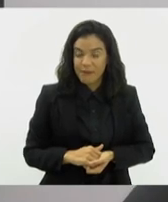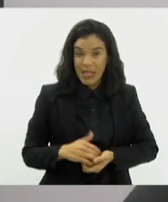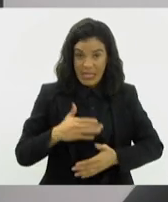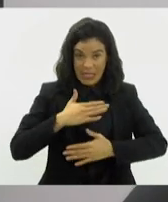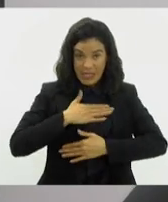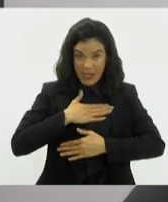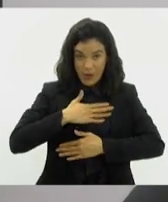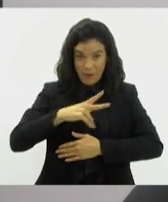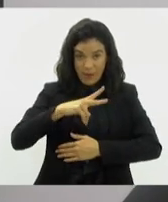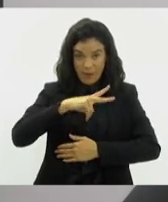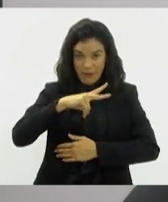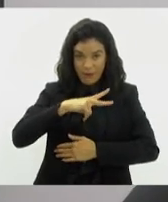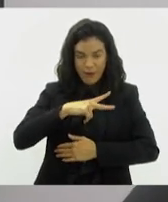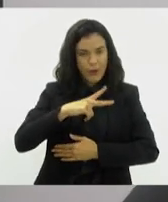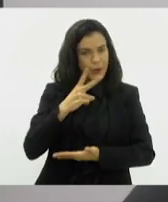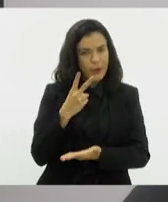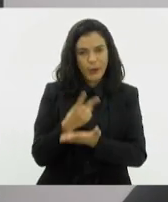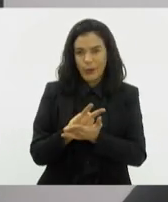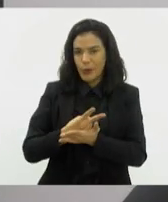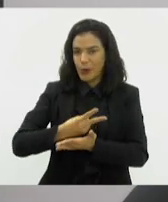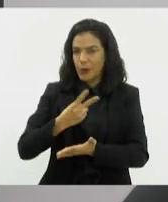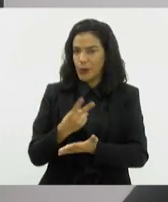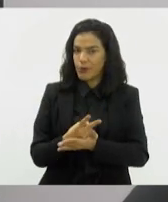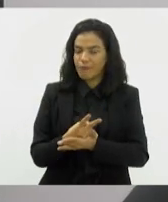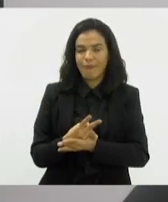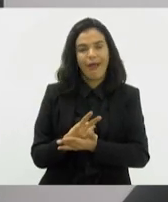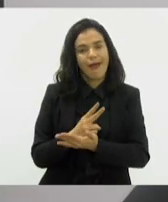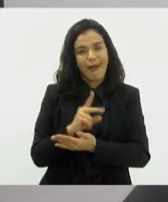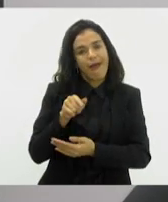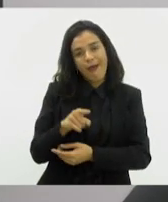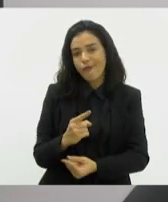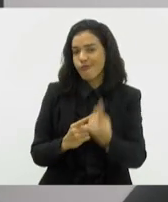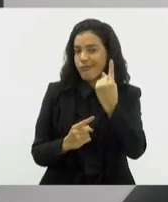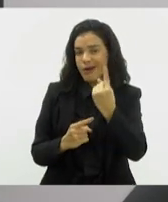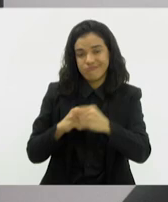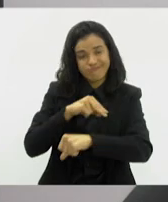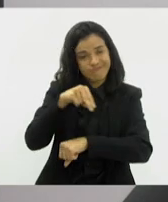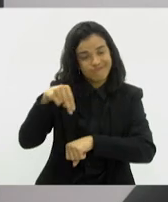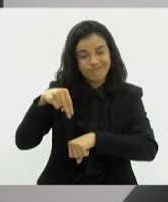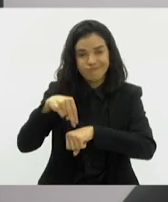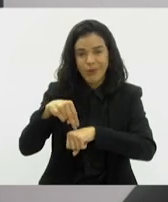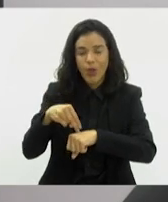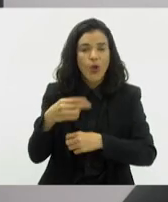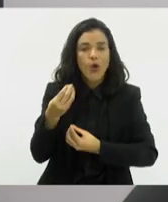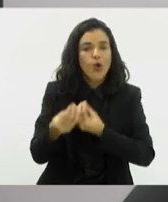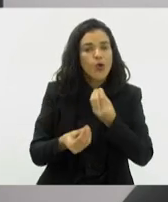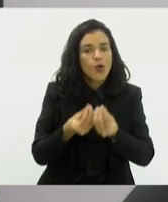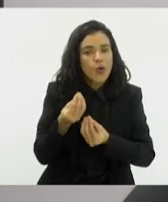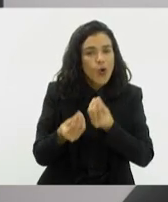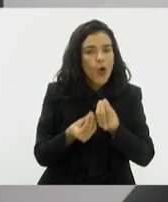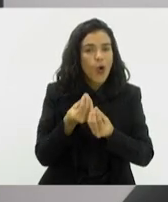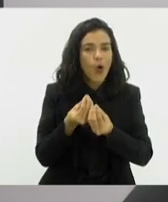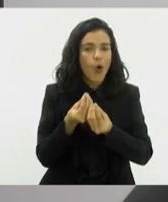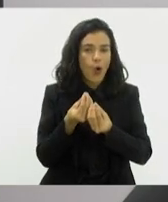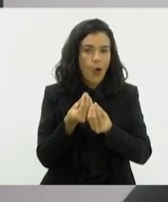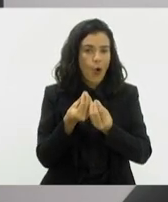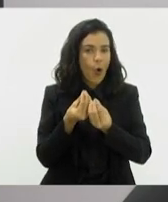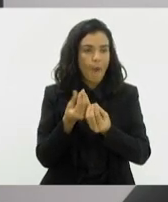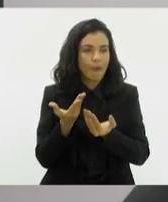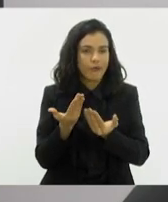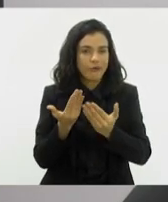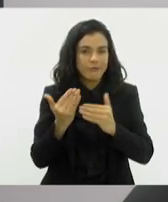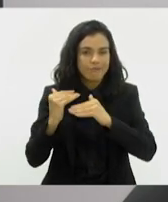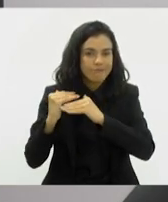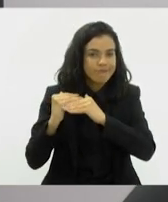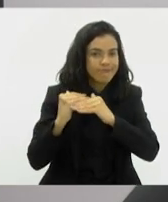eu, particularmente, continuo achando que tem que ser a União. Porque como é que você pode ter uniformidade de plano